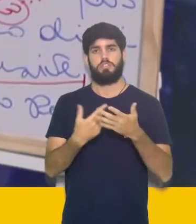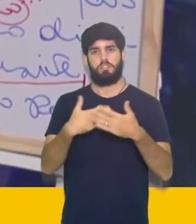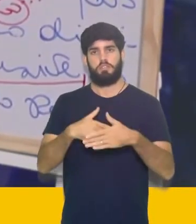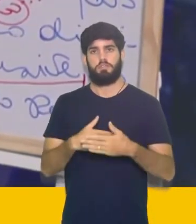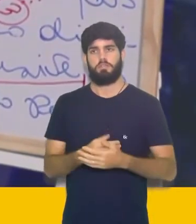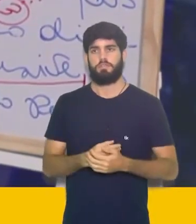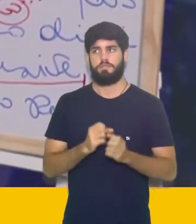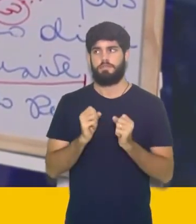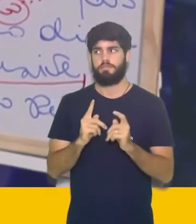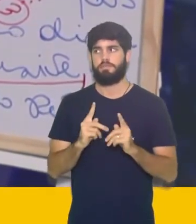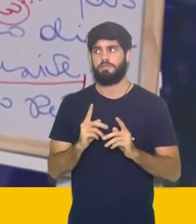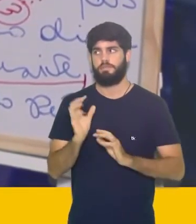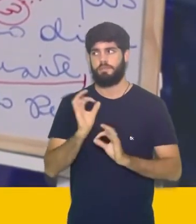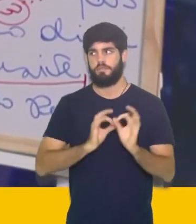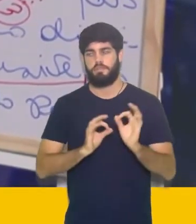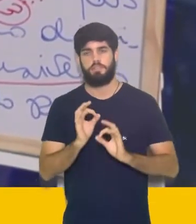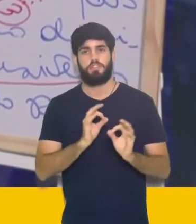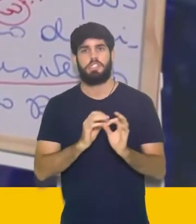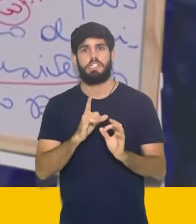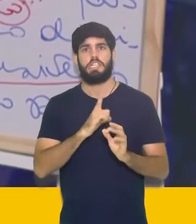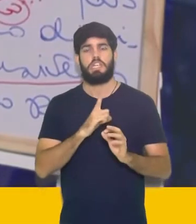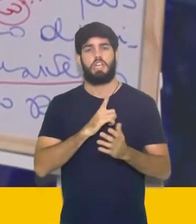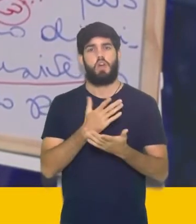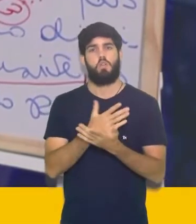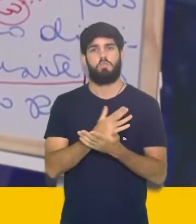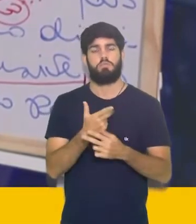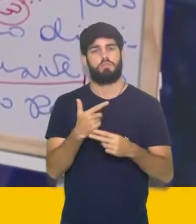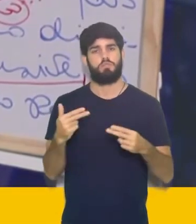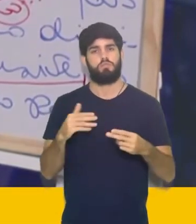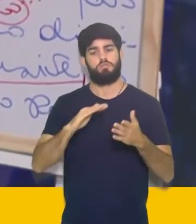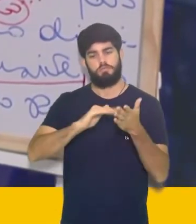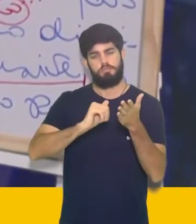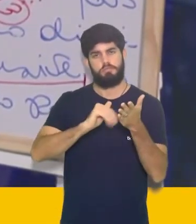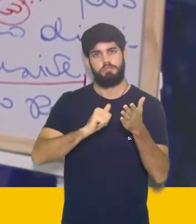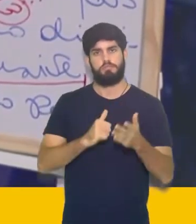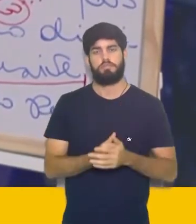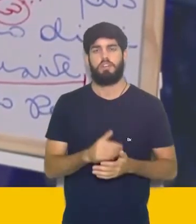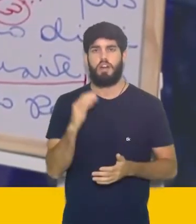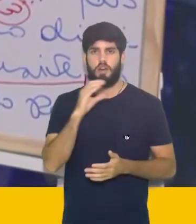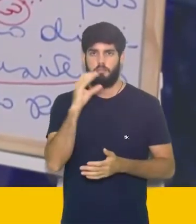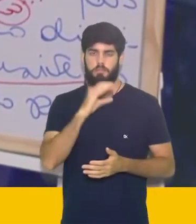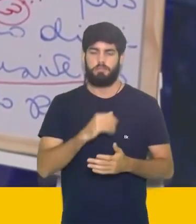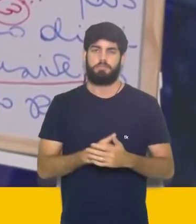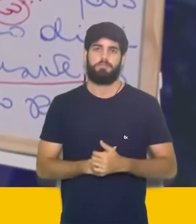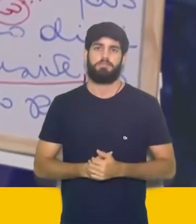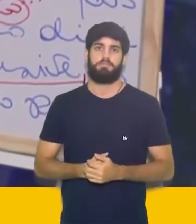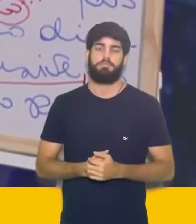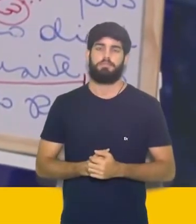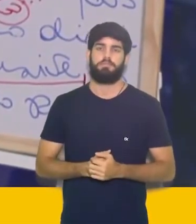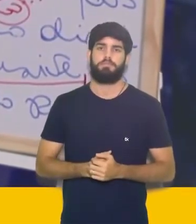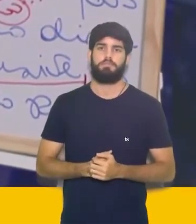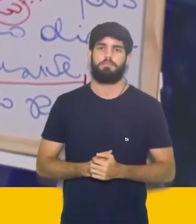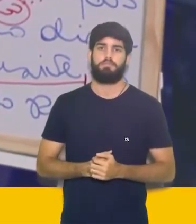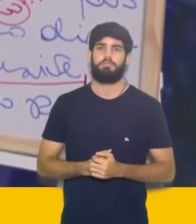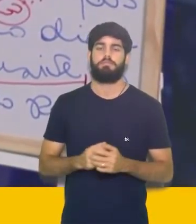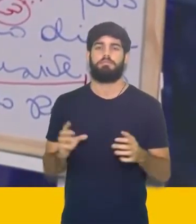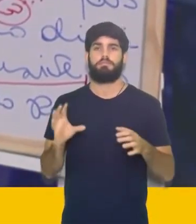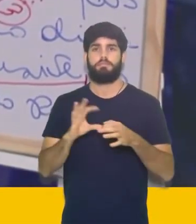compreenderam? Vamos para cá? Corrigir, né? Porque tem algumas coisas aqui para tirar. Vamos lá? Rapidinho e a gente vai para